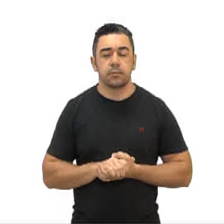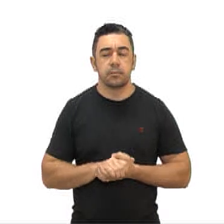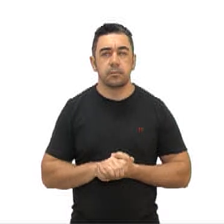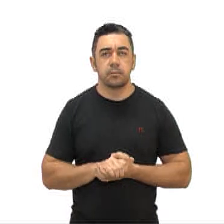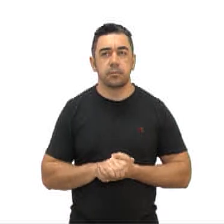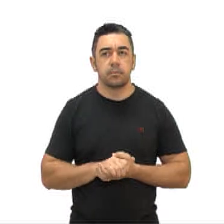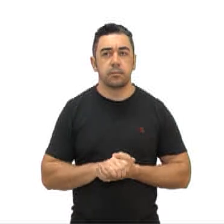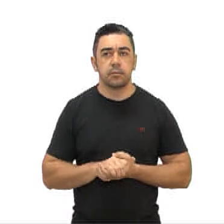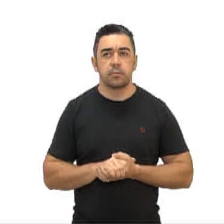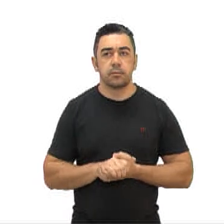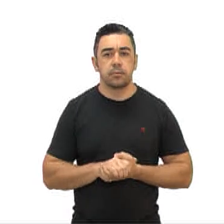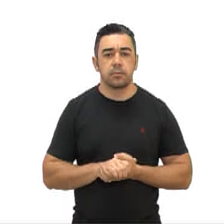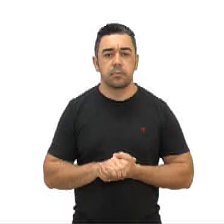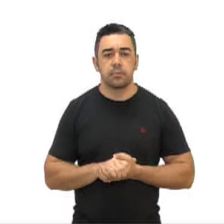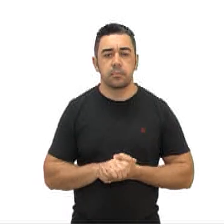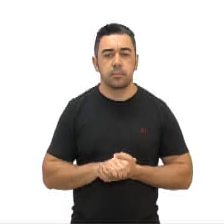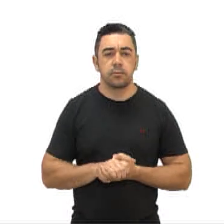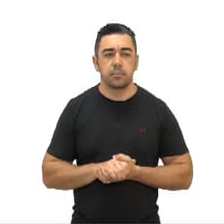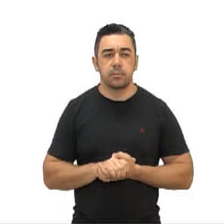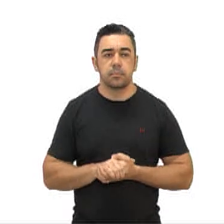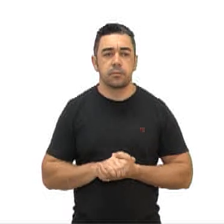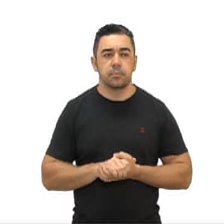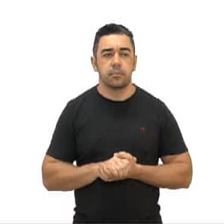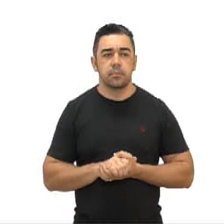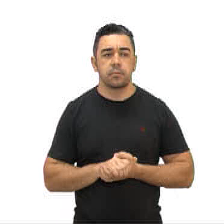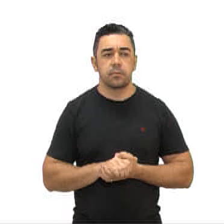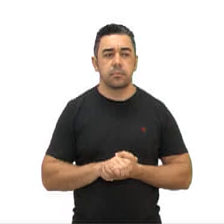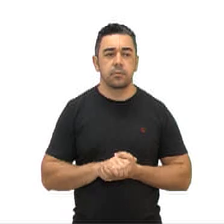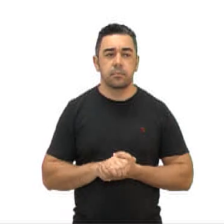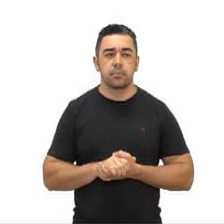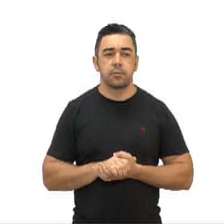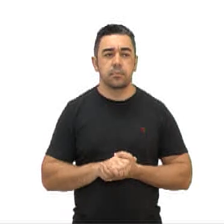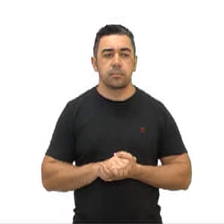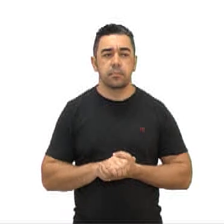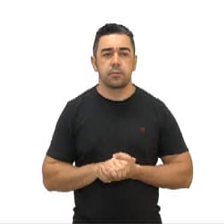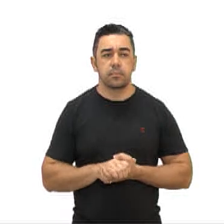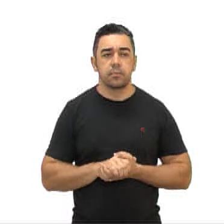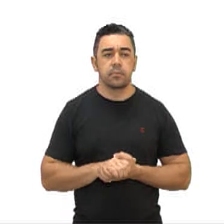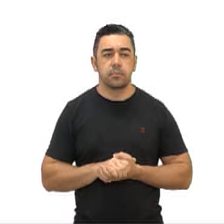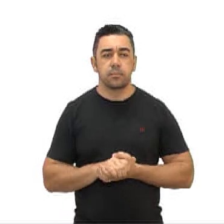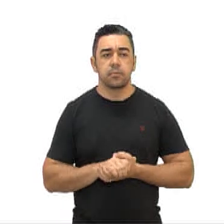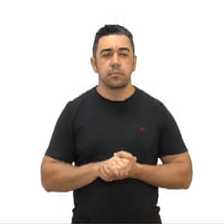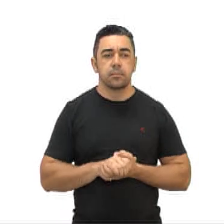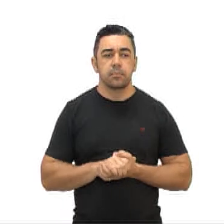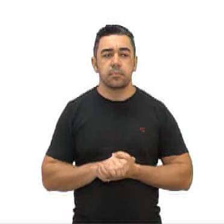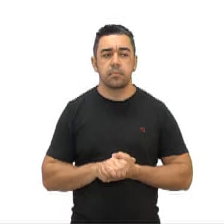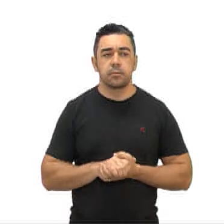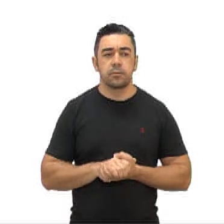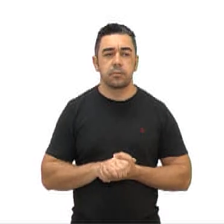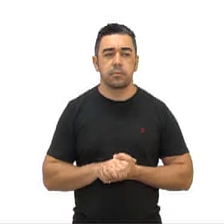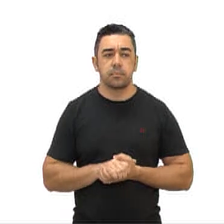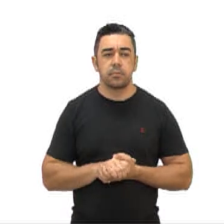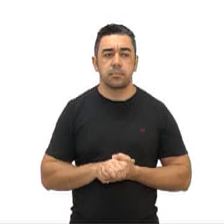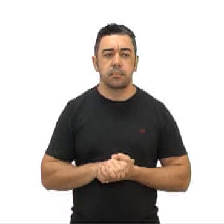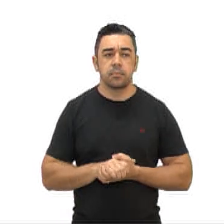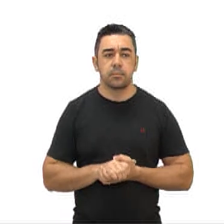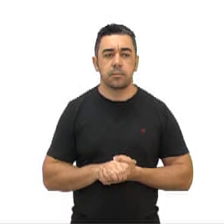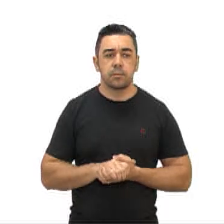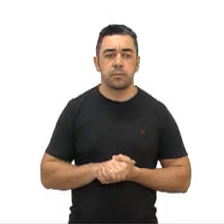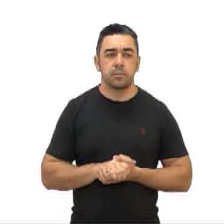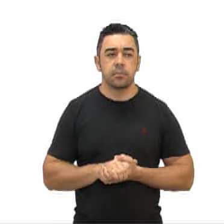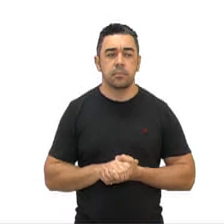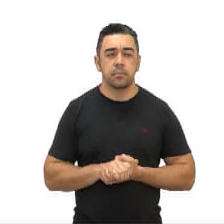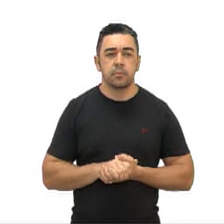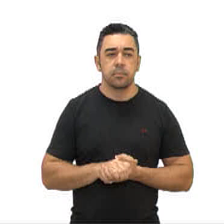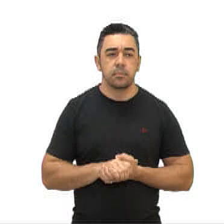estamos em dias críticos. E não estamos em dias críticos como em março, quando teníamos as unidades de cuidados